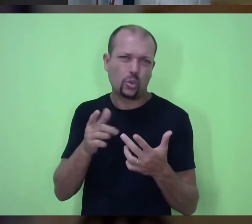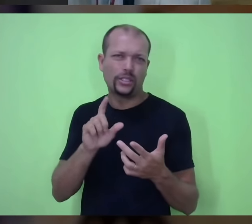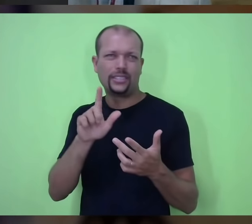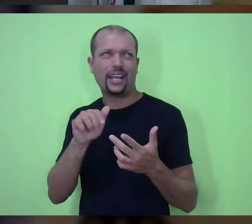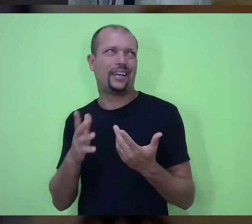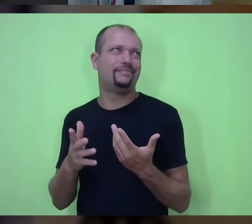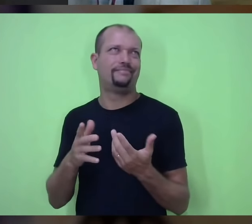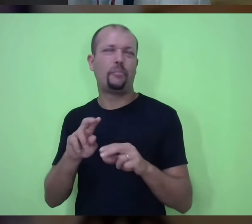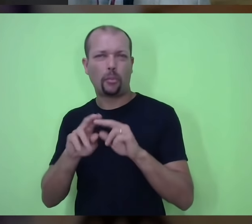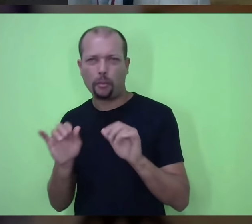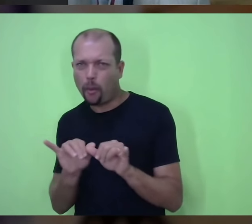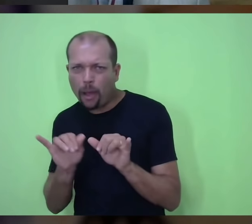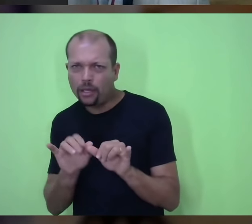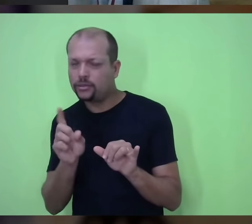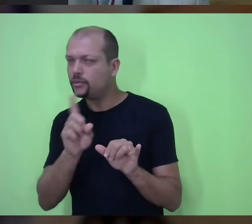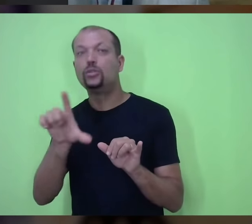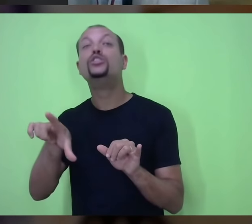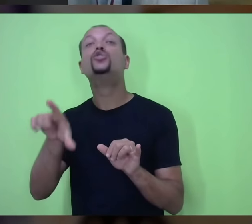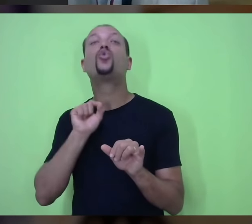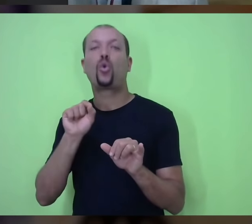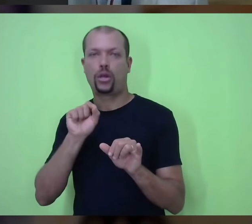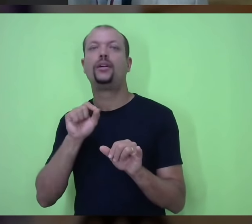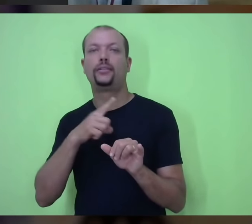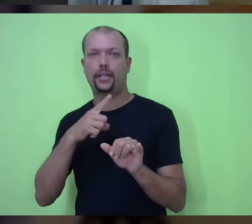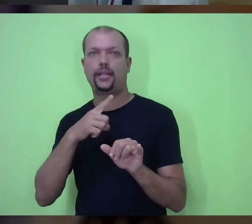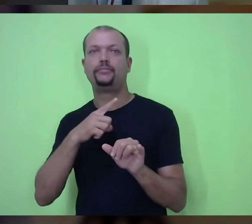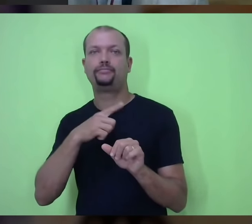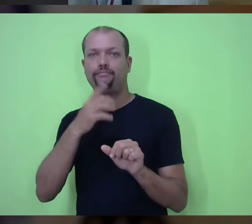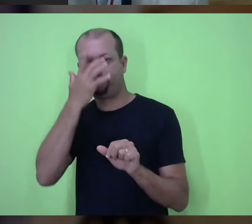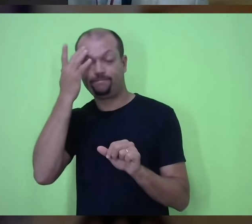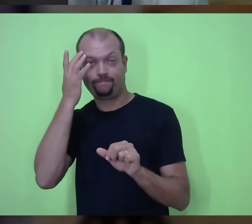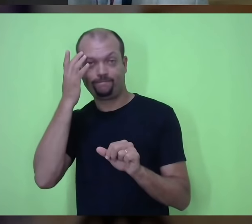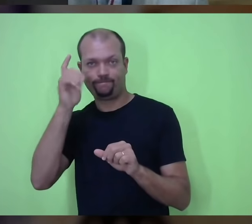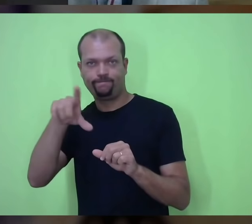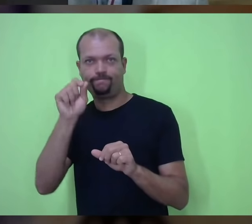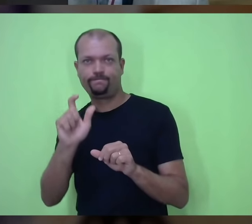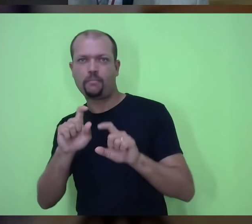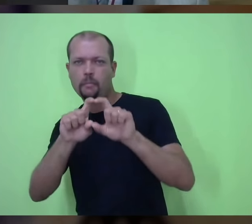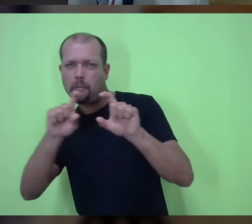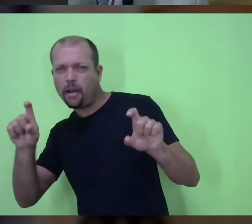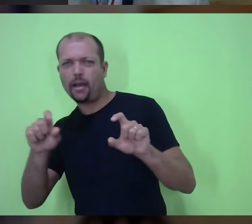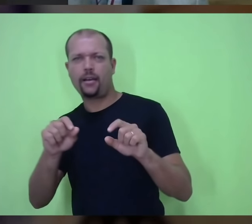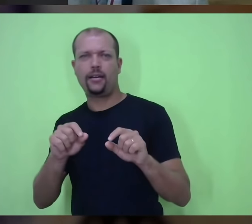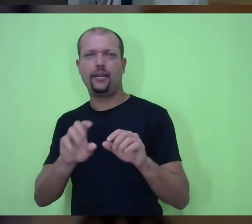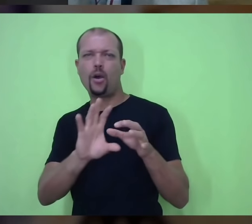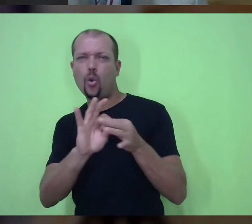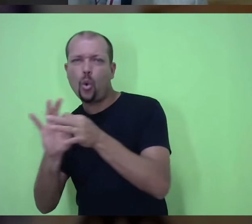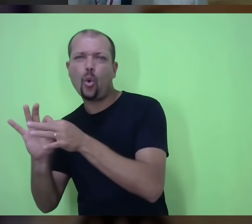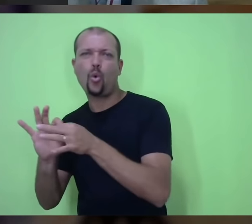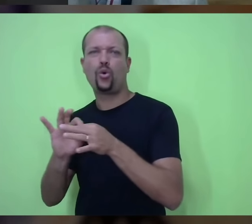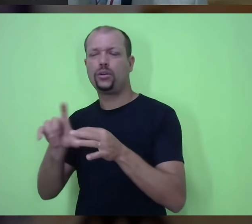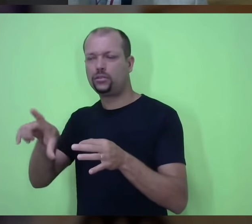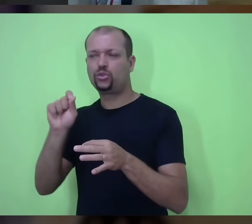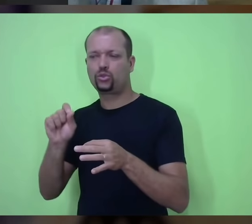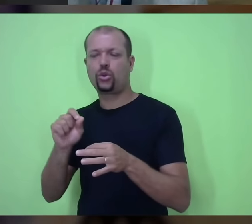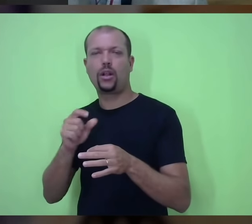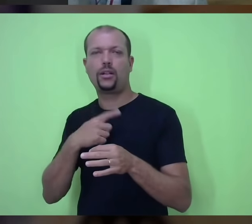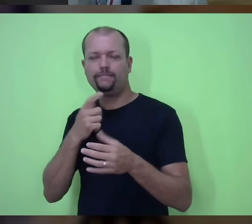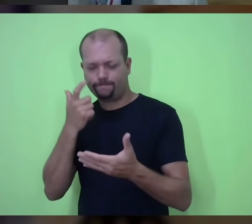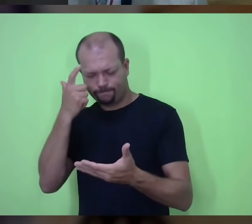nada é o acaso. As estruturas, as citações, as expressões, elas são escolhidas de